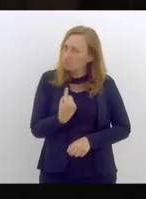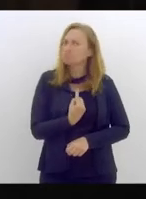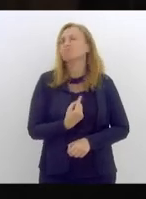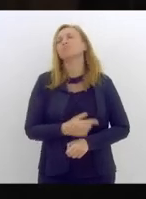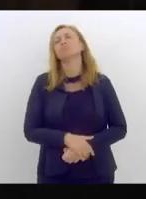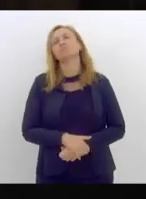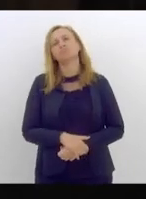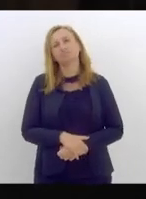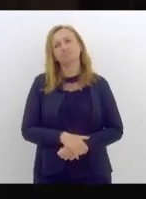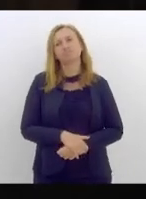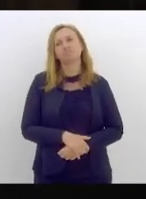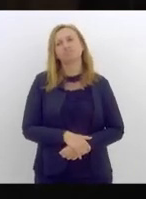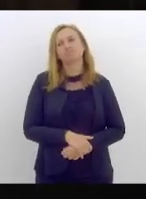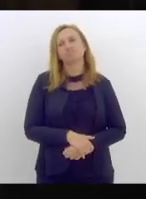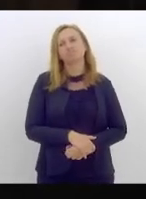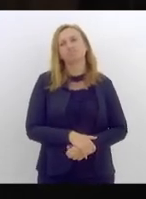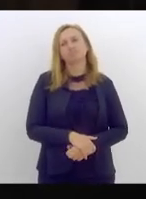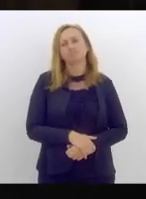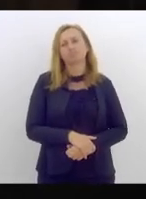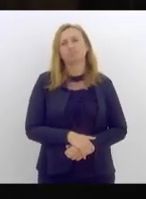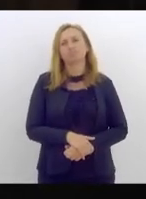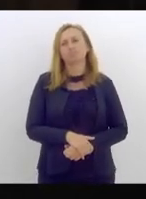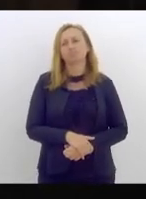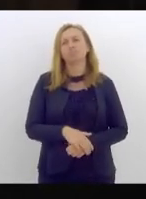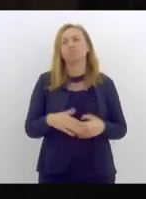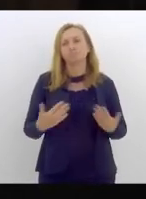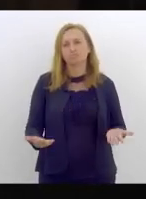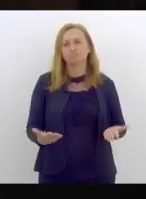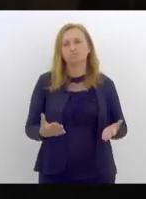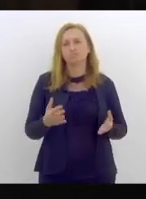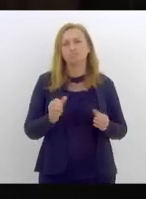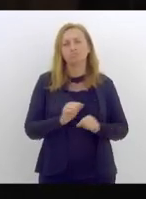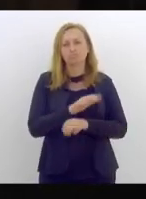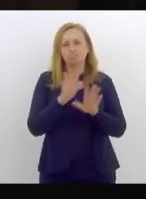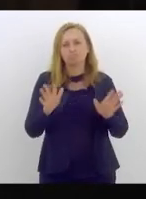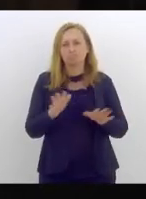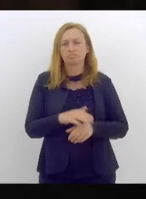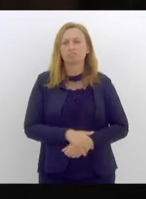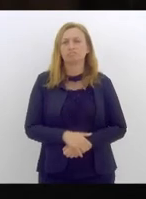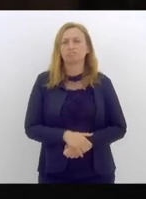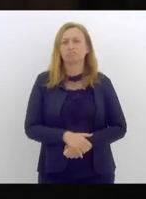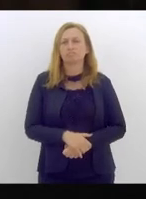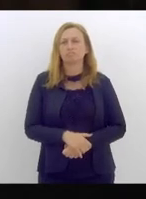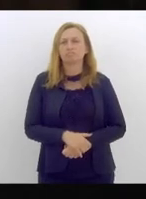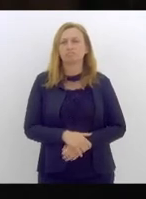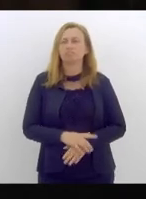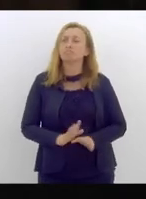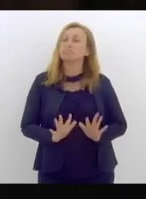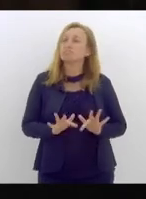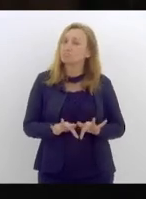nosso saber então era isso então é claro que isso daí terminaria